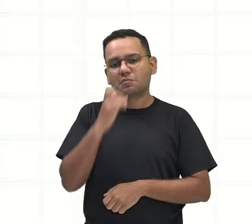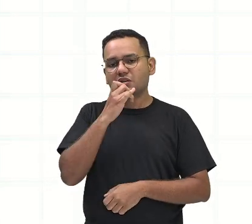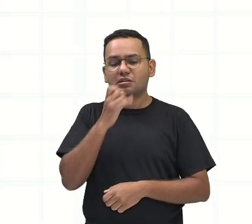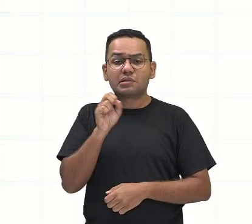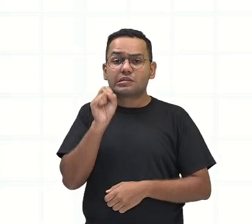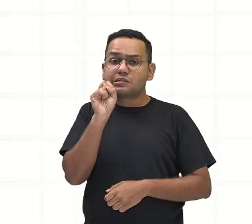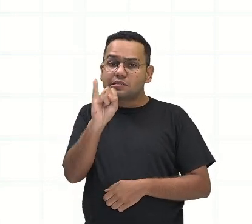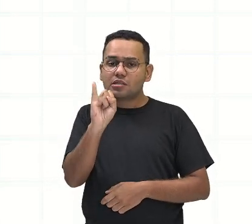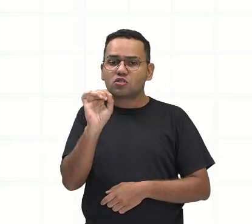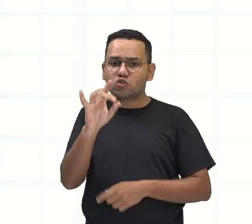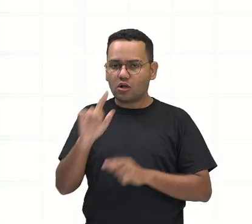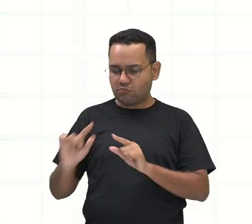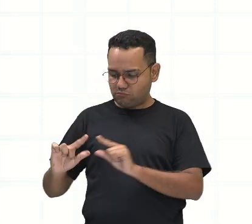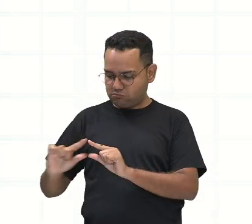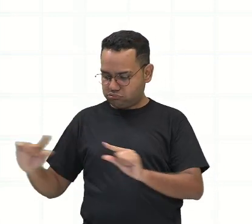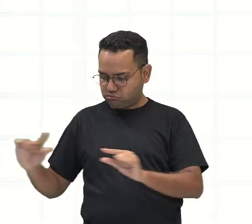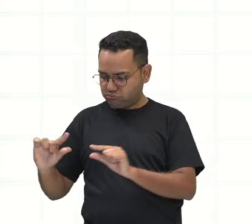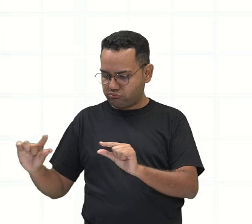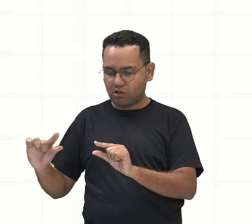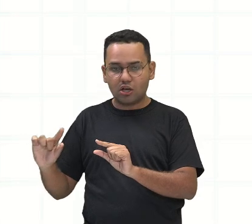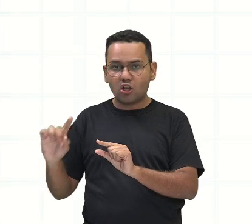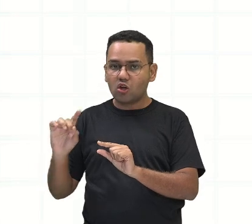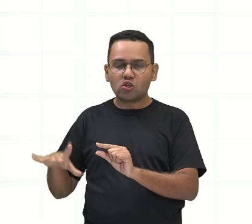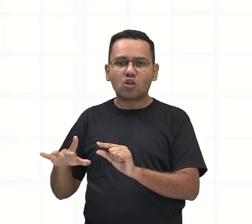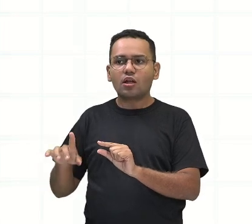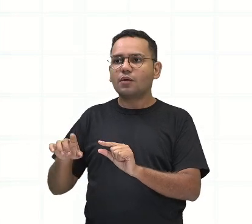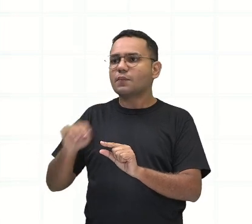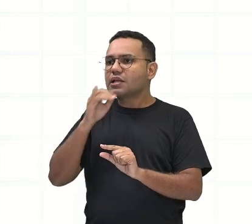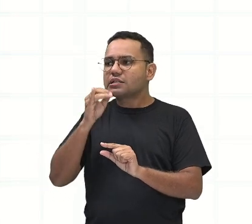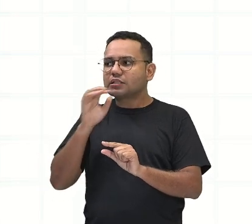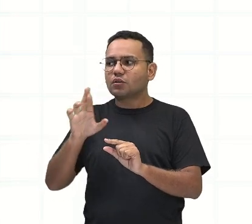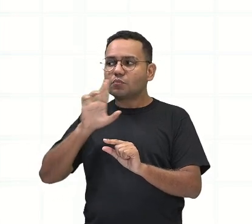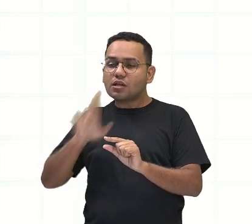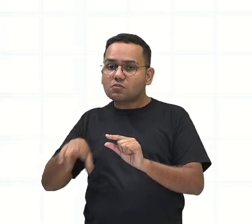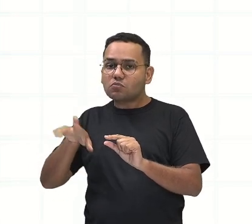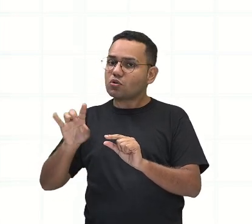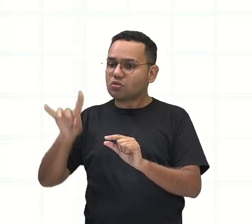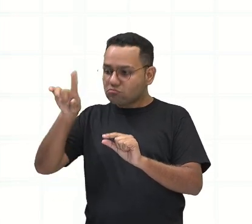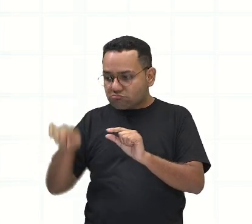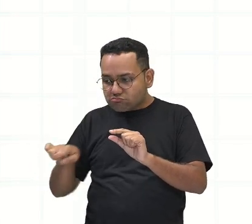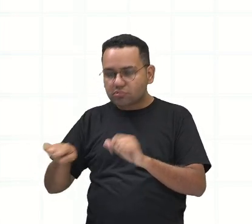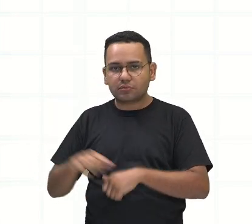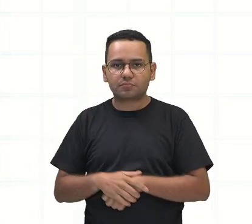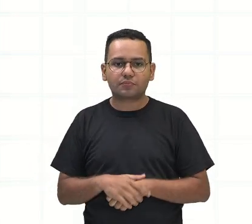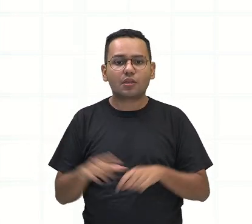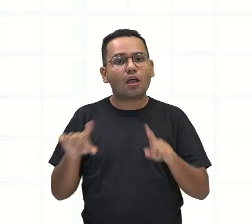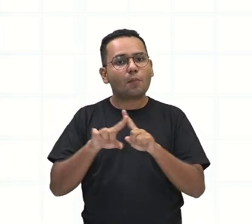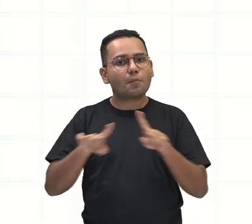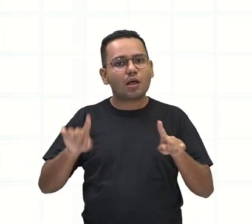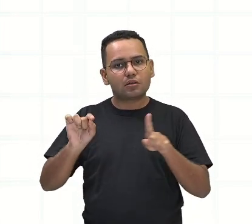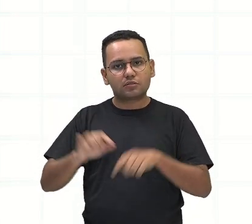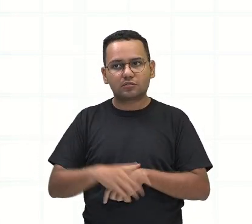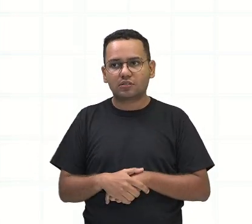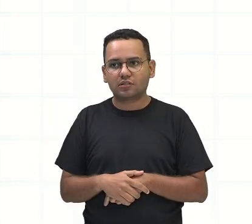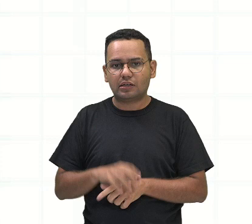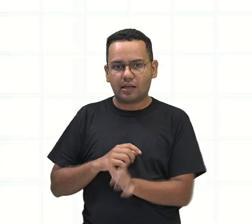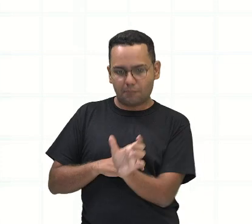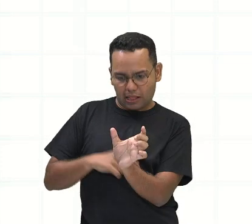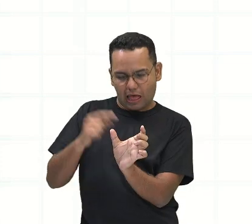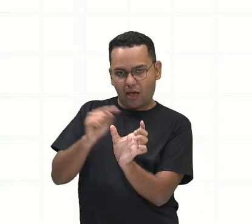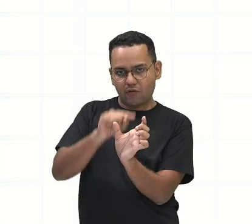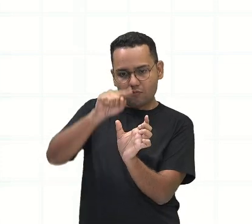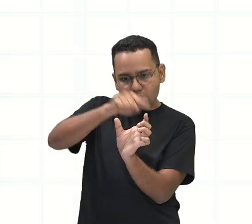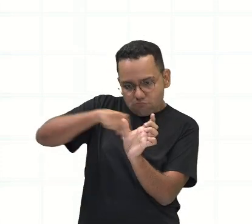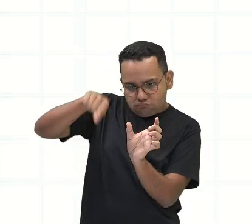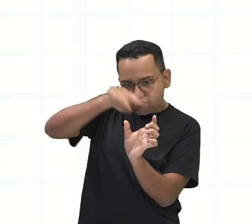estudar, eu teria uma afirmação, mas esse provavelmente ele me dá uma ideia ali, né, de dúvida, não